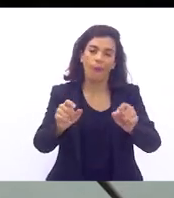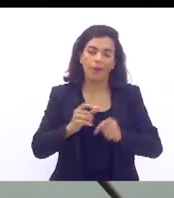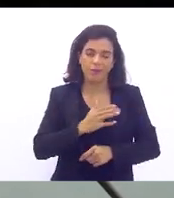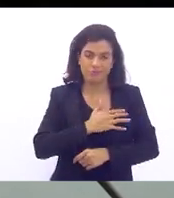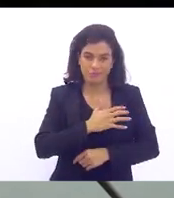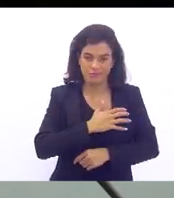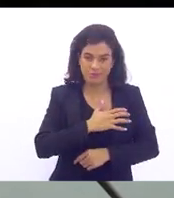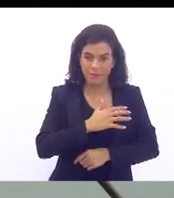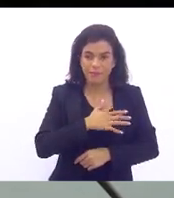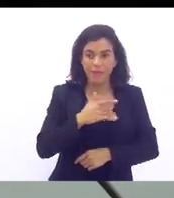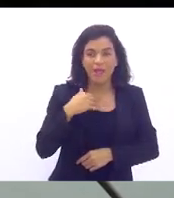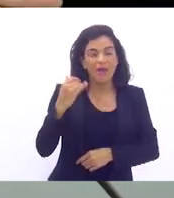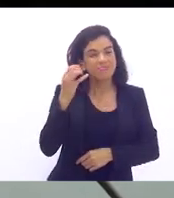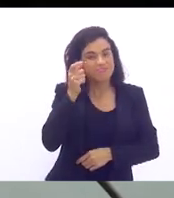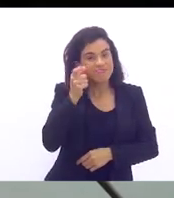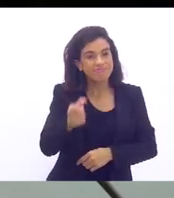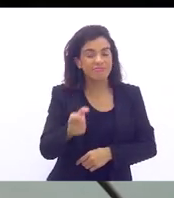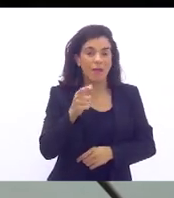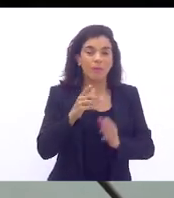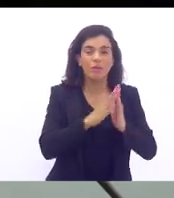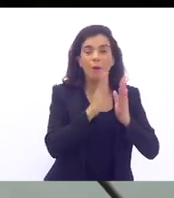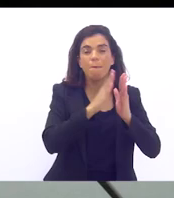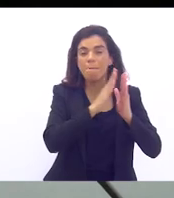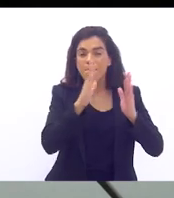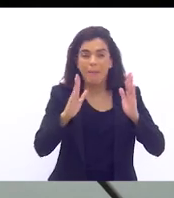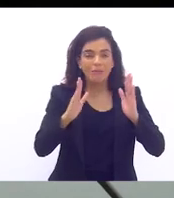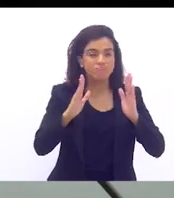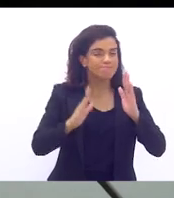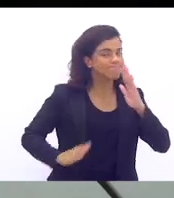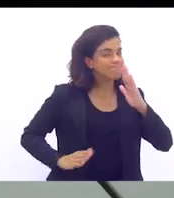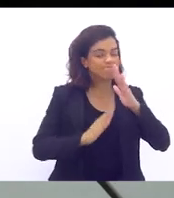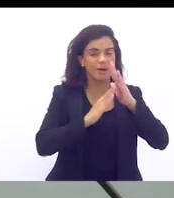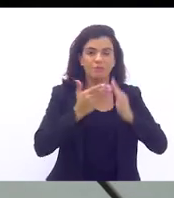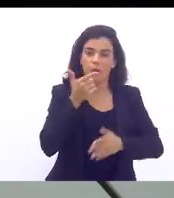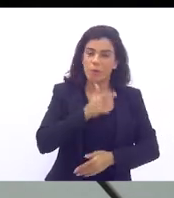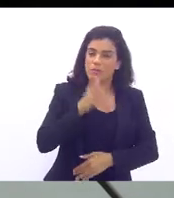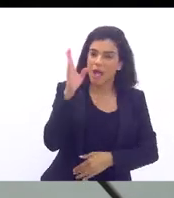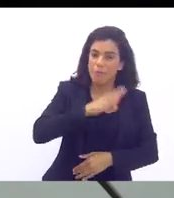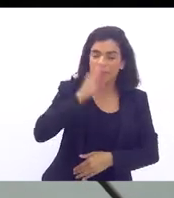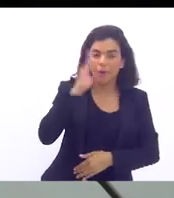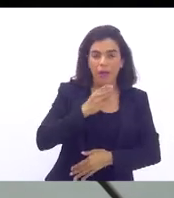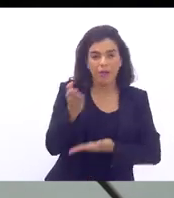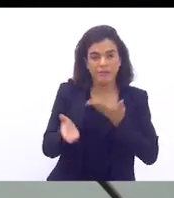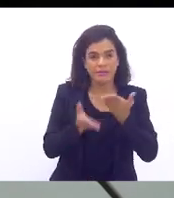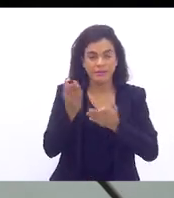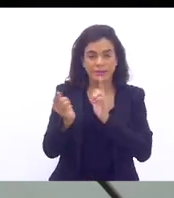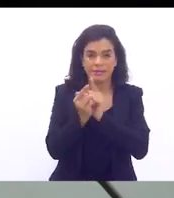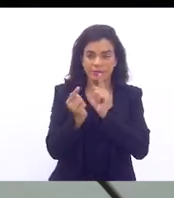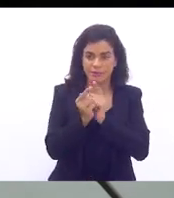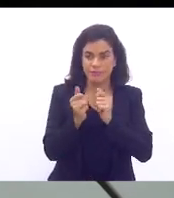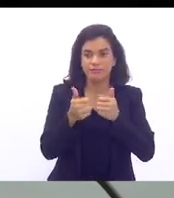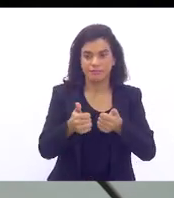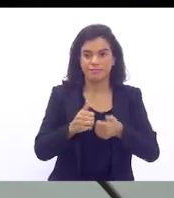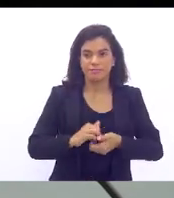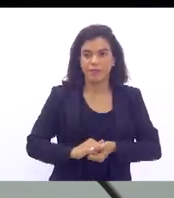acho que é interessante a gente viabilizar no prazo máximo para começar a ter um atendimento aqui para esses pacientes